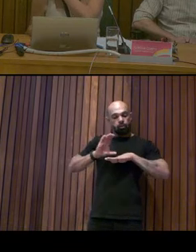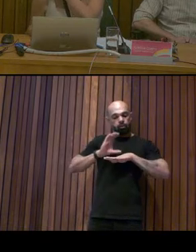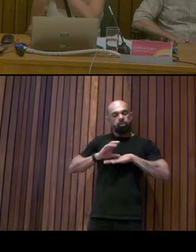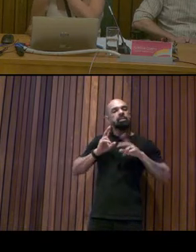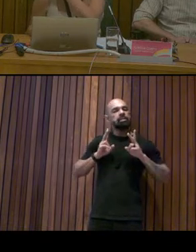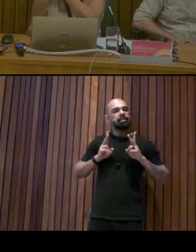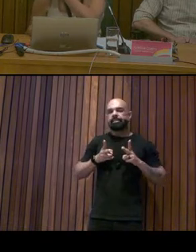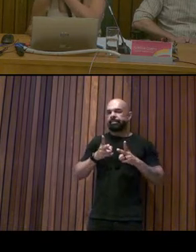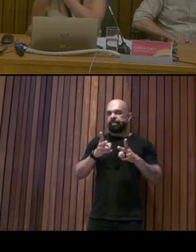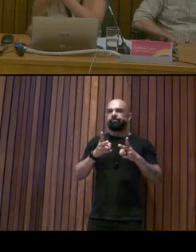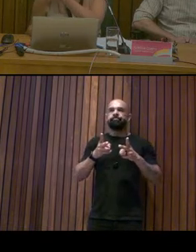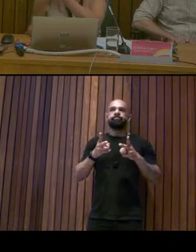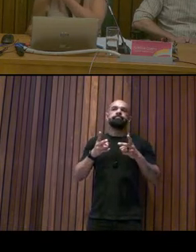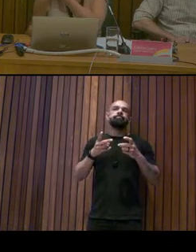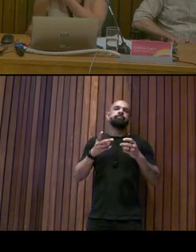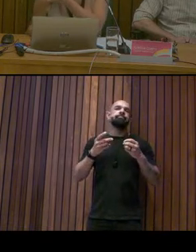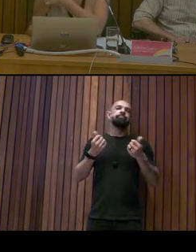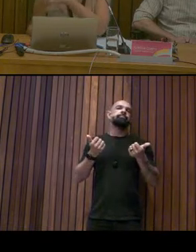sempre